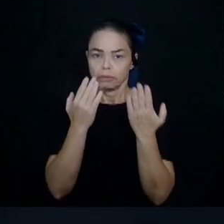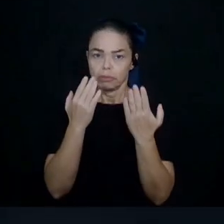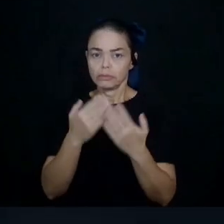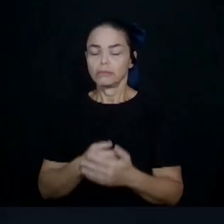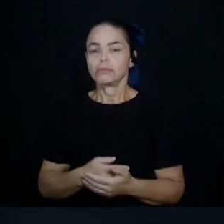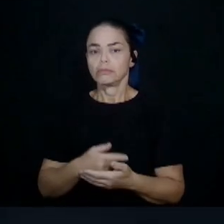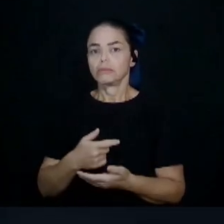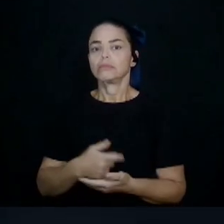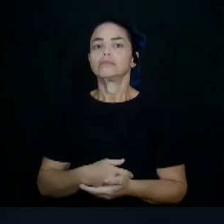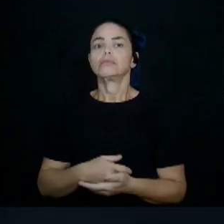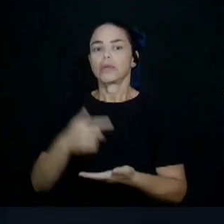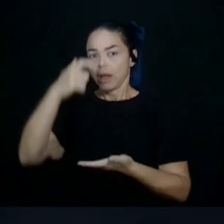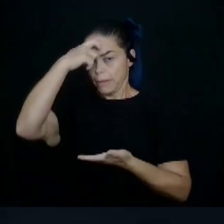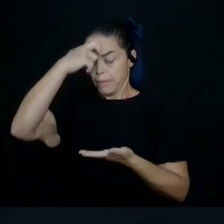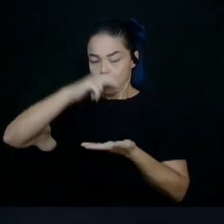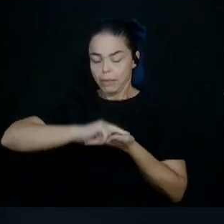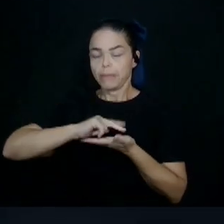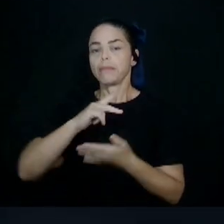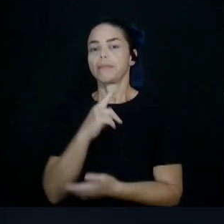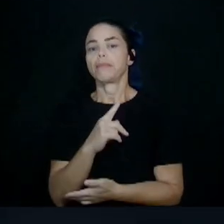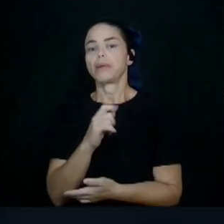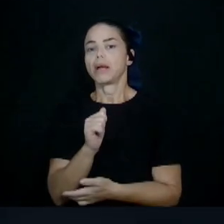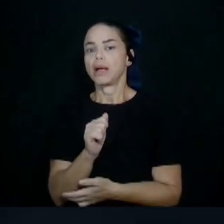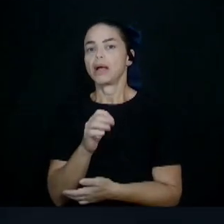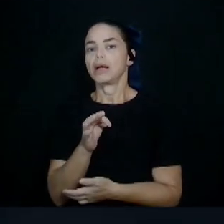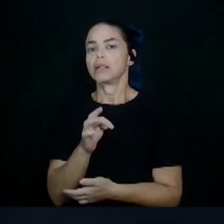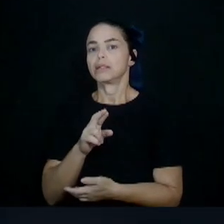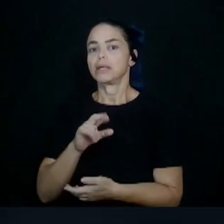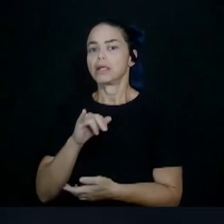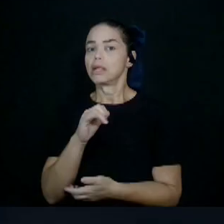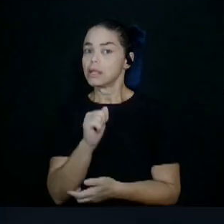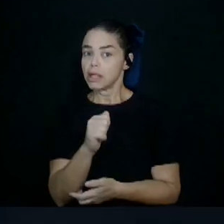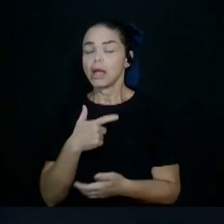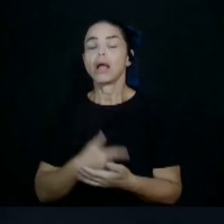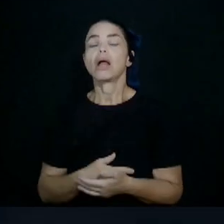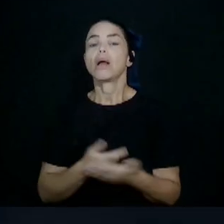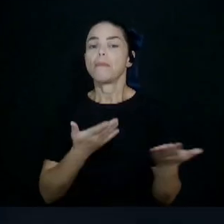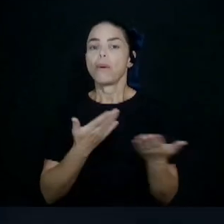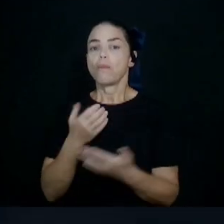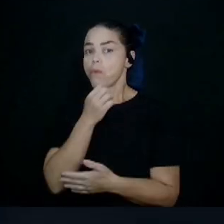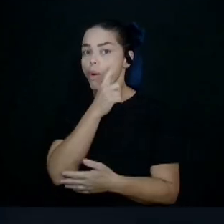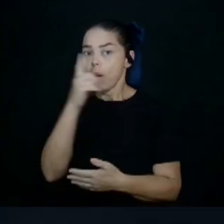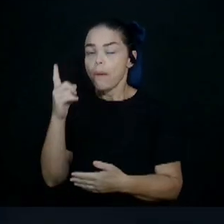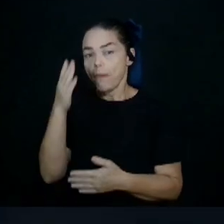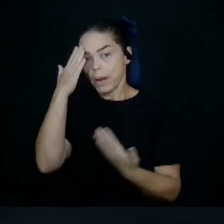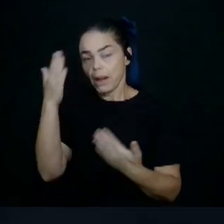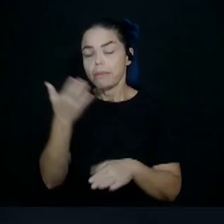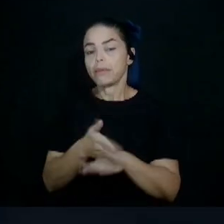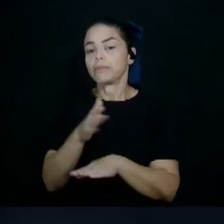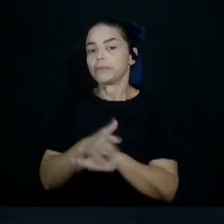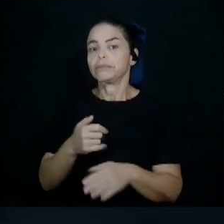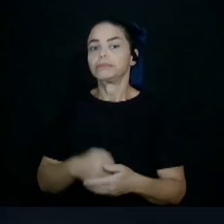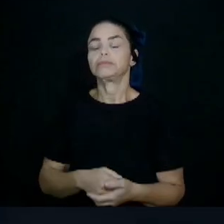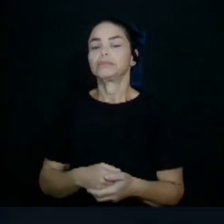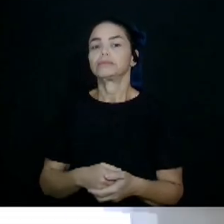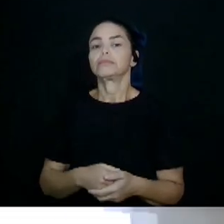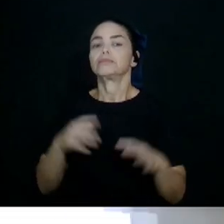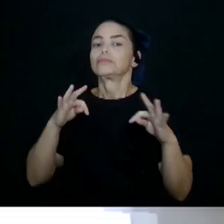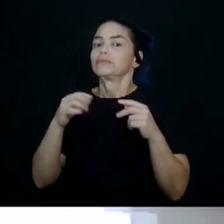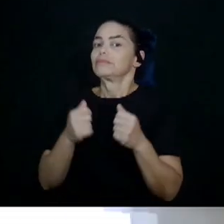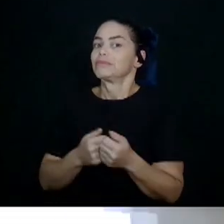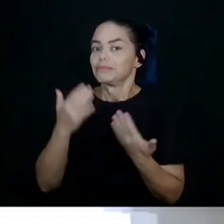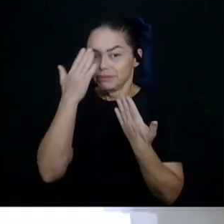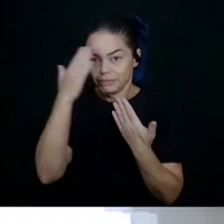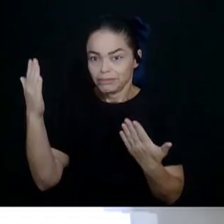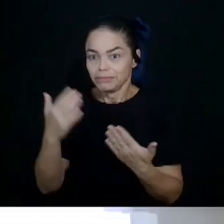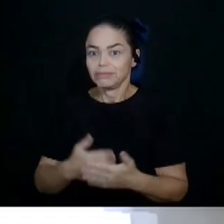Fabrícia Signorelli. Seja muito bem-vinda, doutora, bom dia e obrigada pela sua participação. Bom dia a todos, eu que